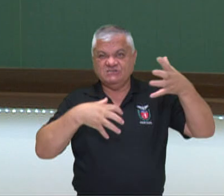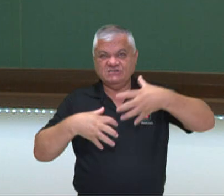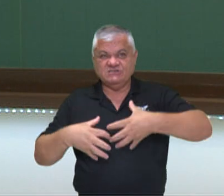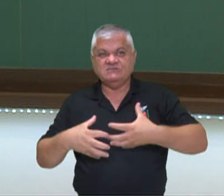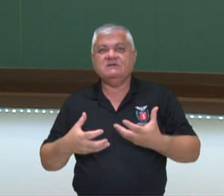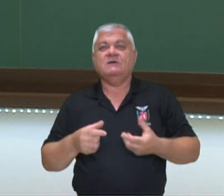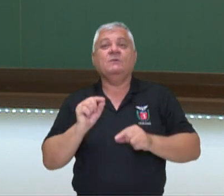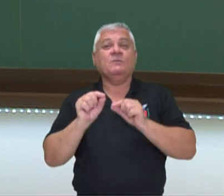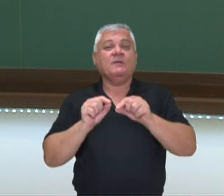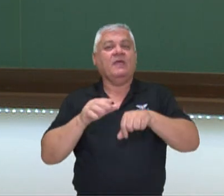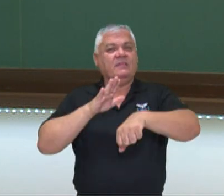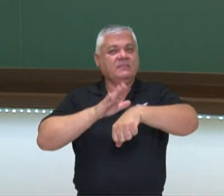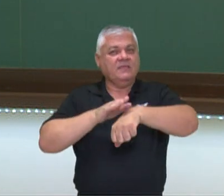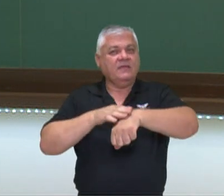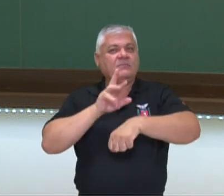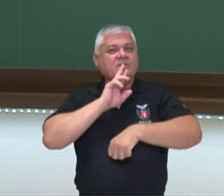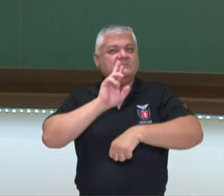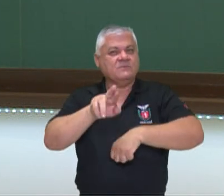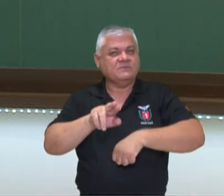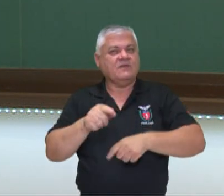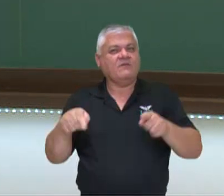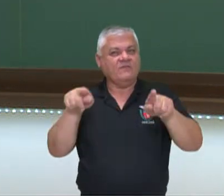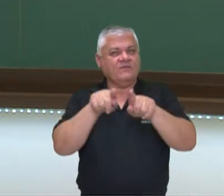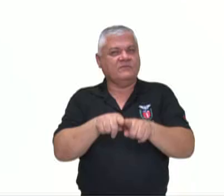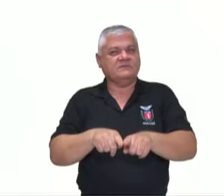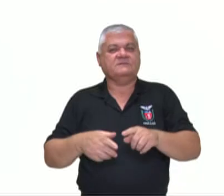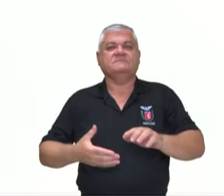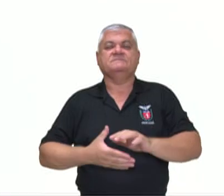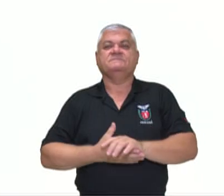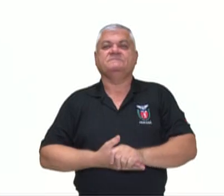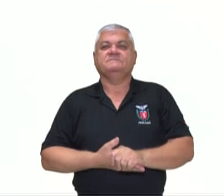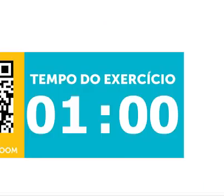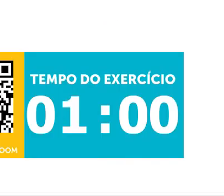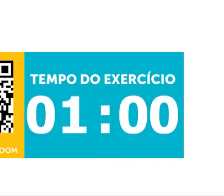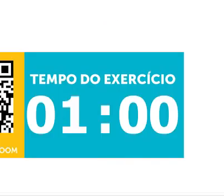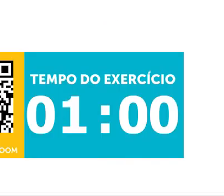have. Vou dar um tempinho para vocês responderem, a gente já volta.